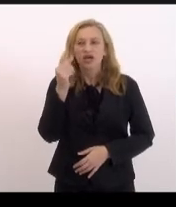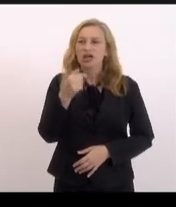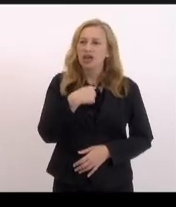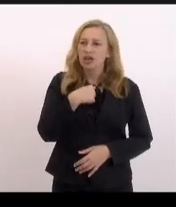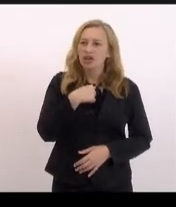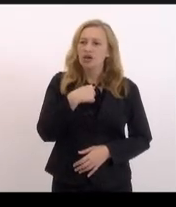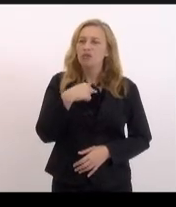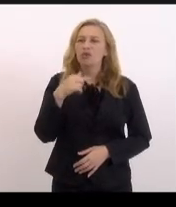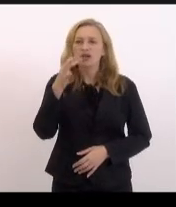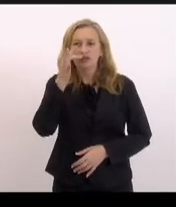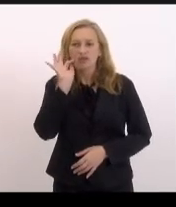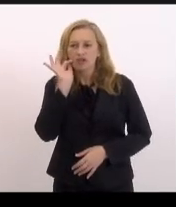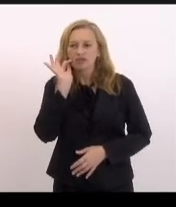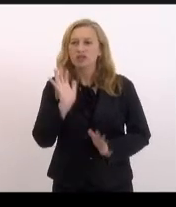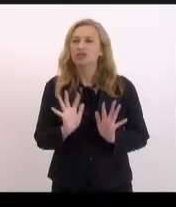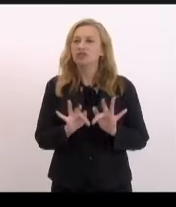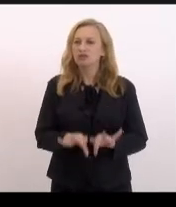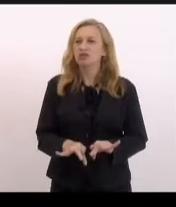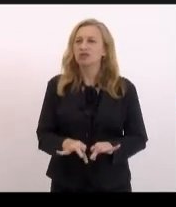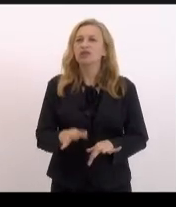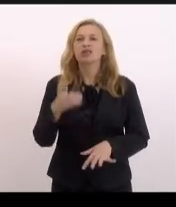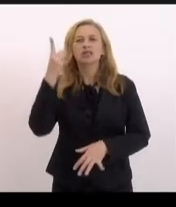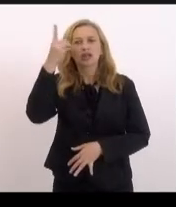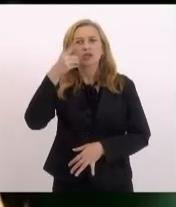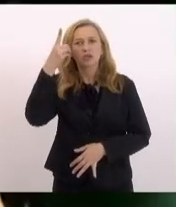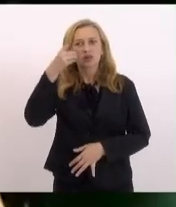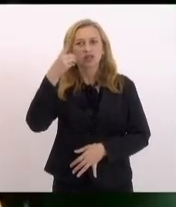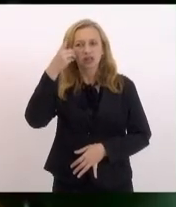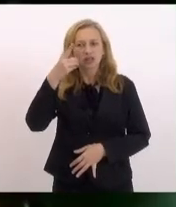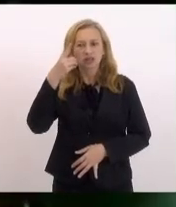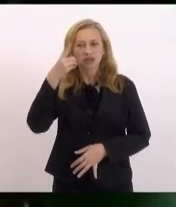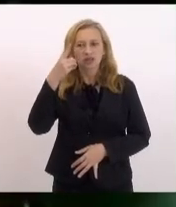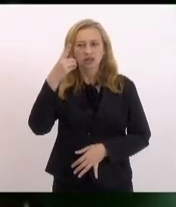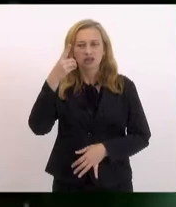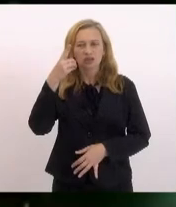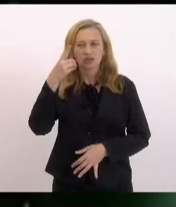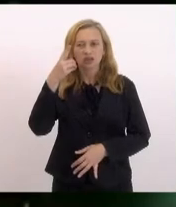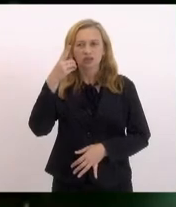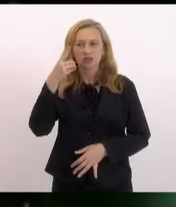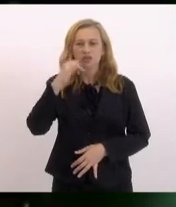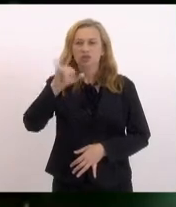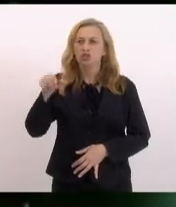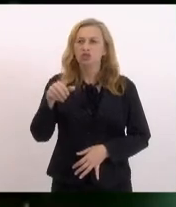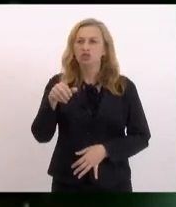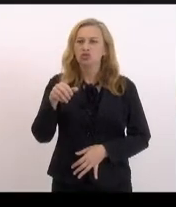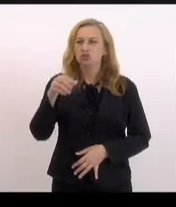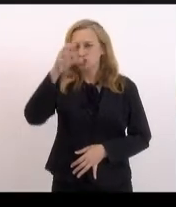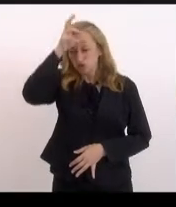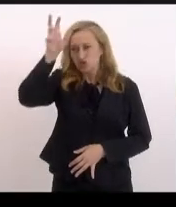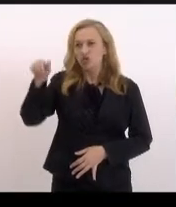Obrigado. Deputada tia Ju, o pela ordem vai entrar em que momento, por favor?